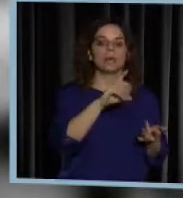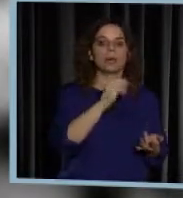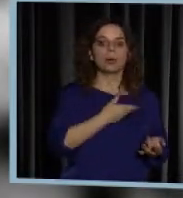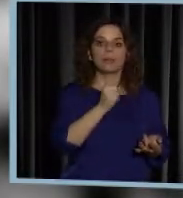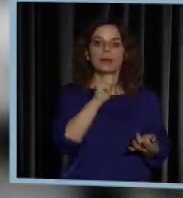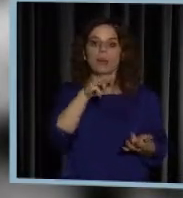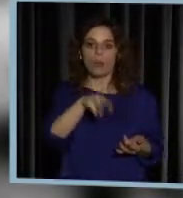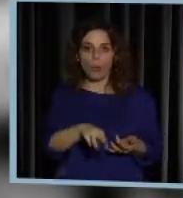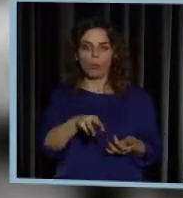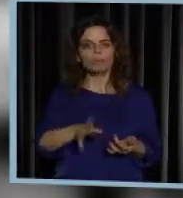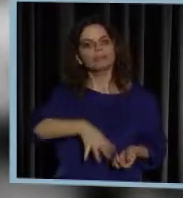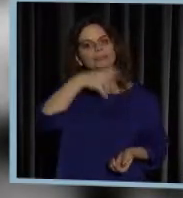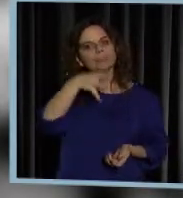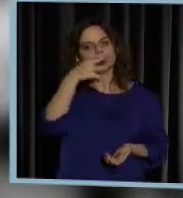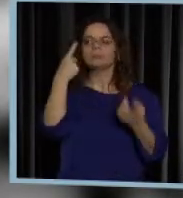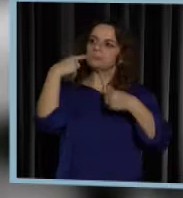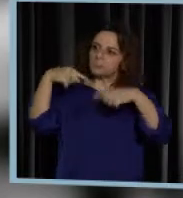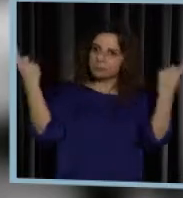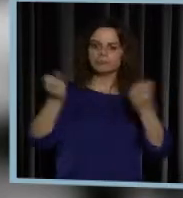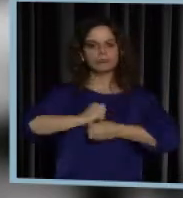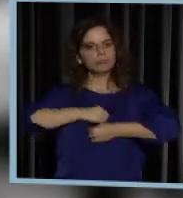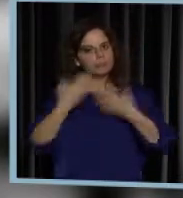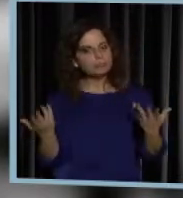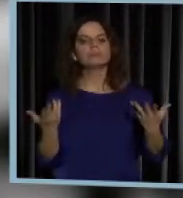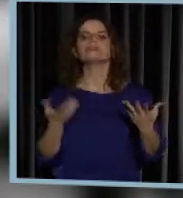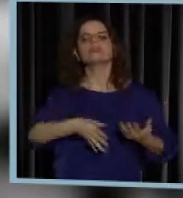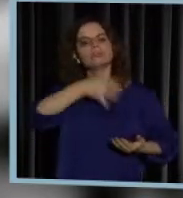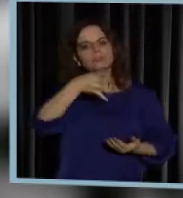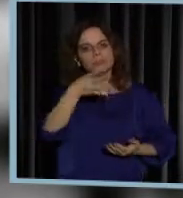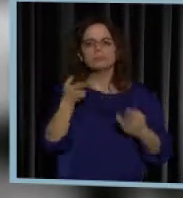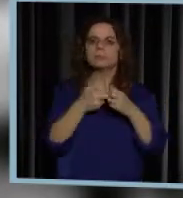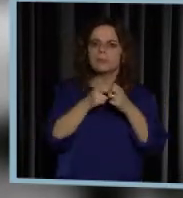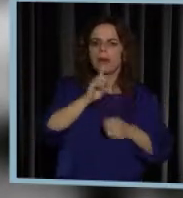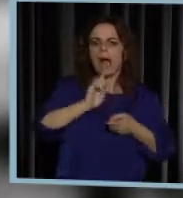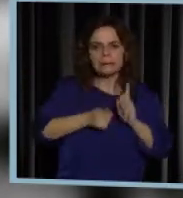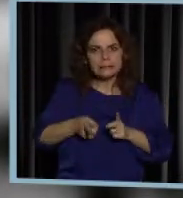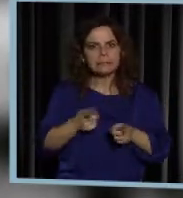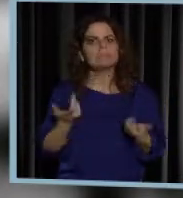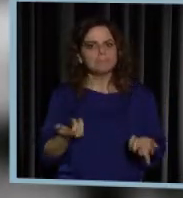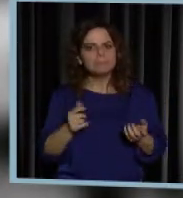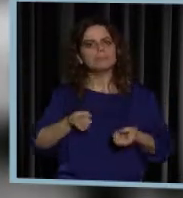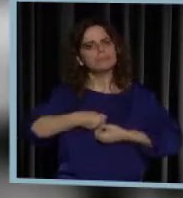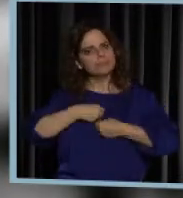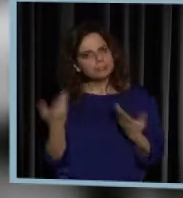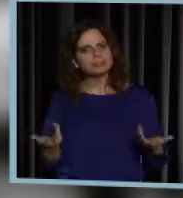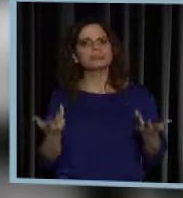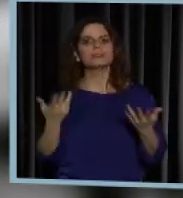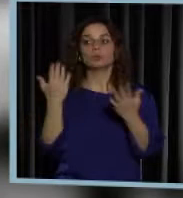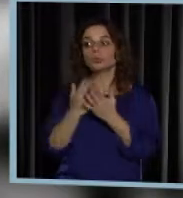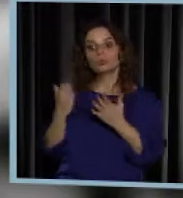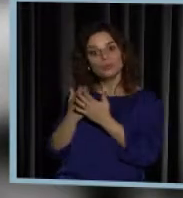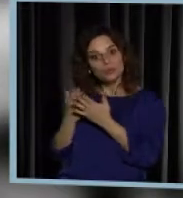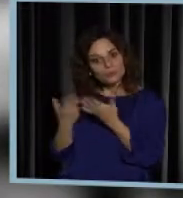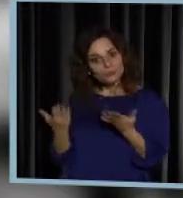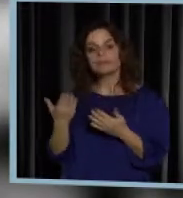onde a palavra se expressa, se liberta, onde se fala dos problemas, do estudo.